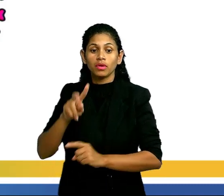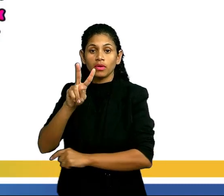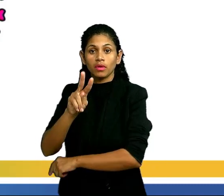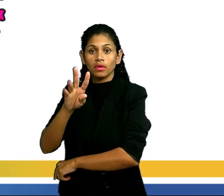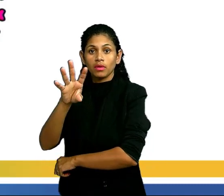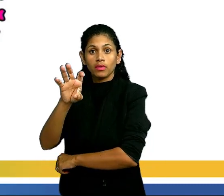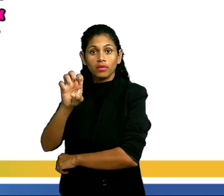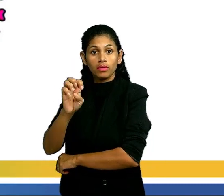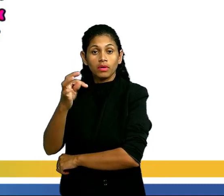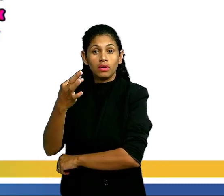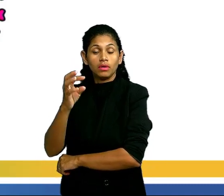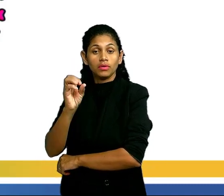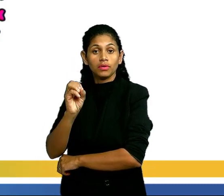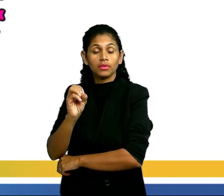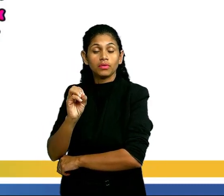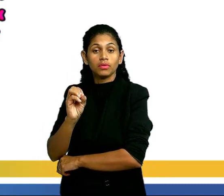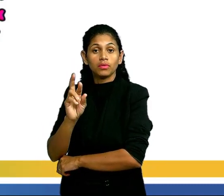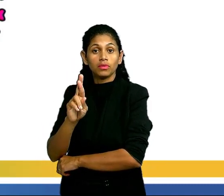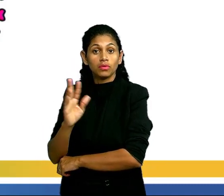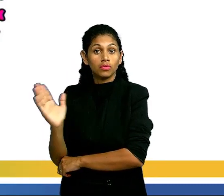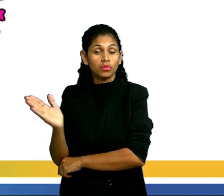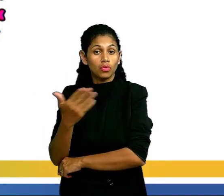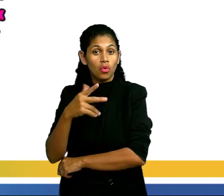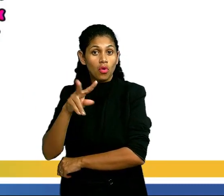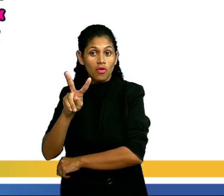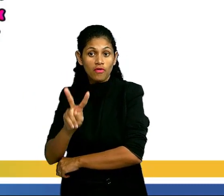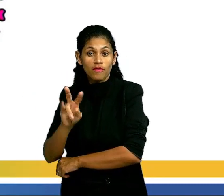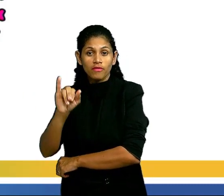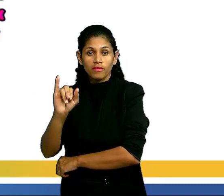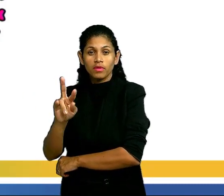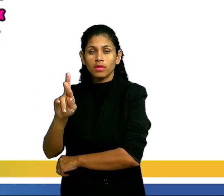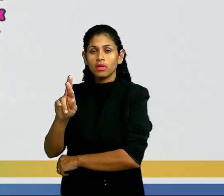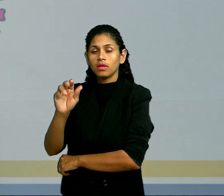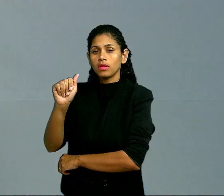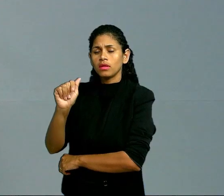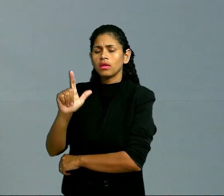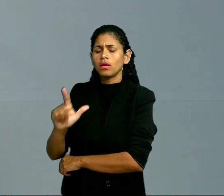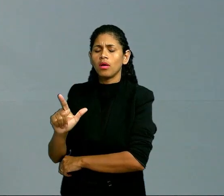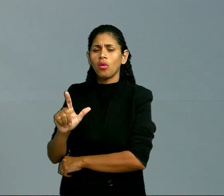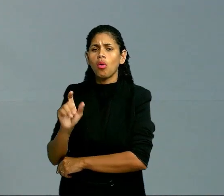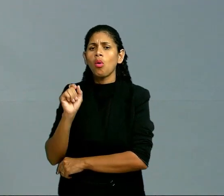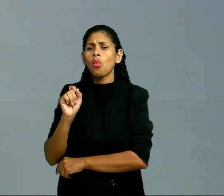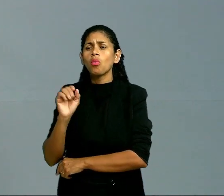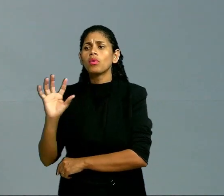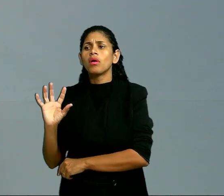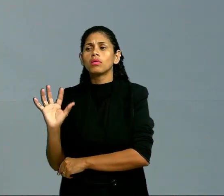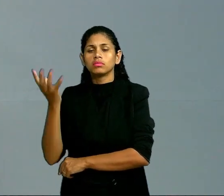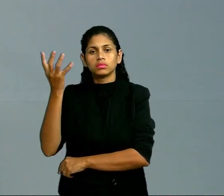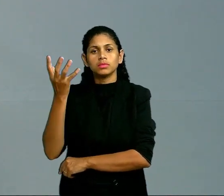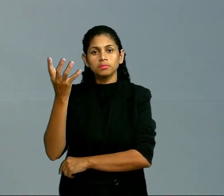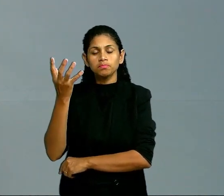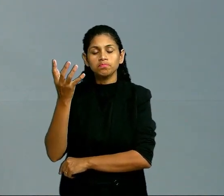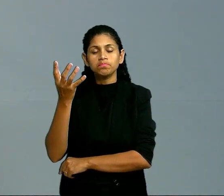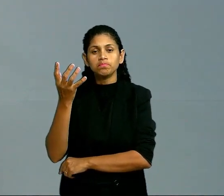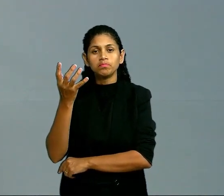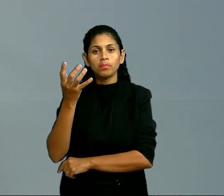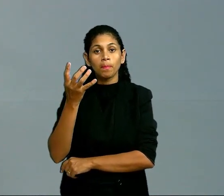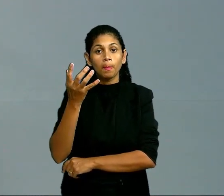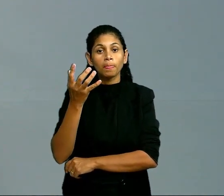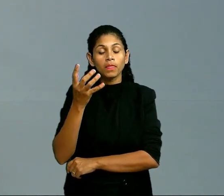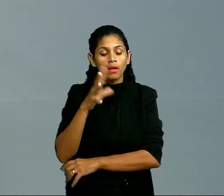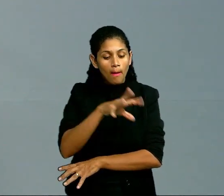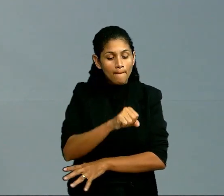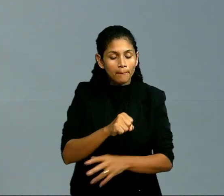viral. Olha só o que acontece nessa vacina. Ele pega um